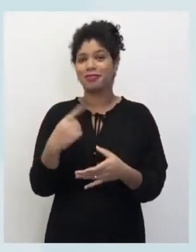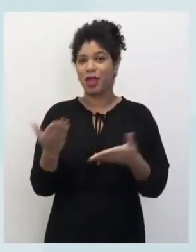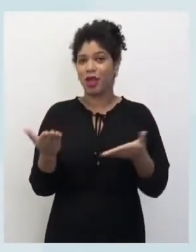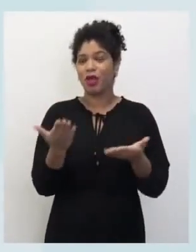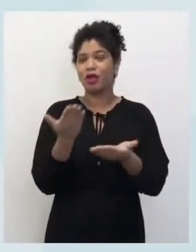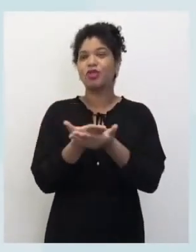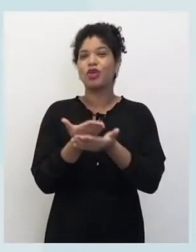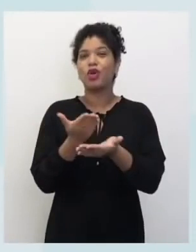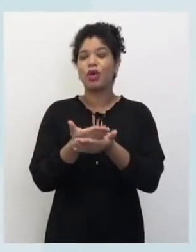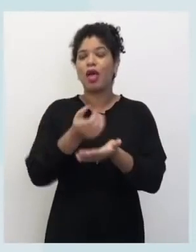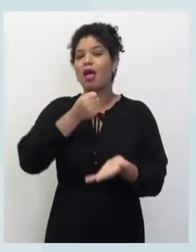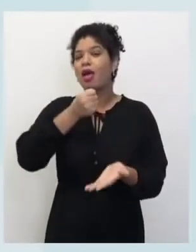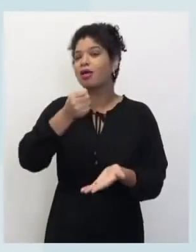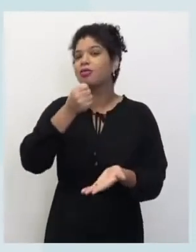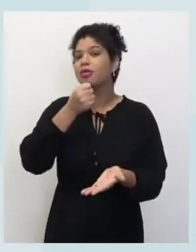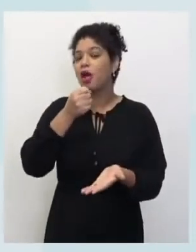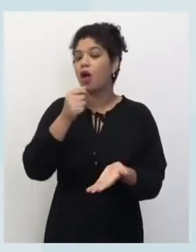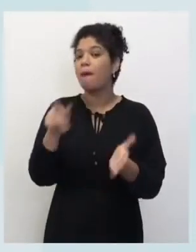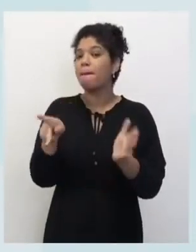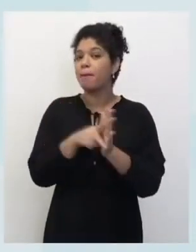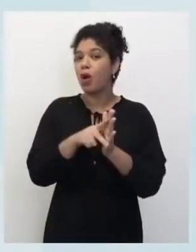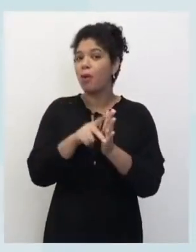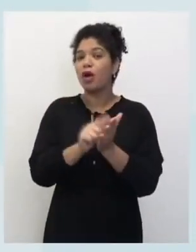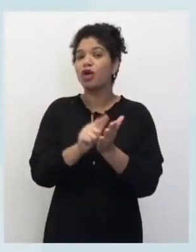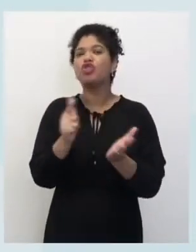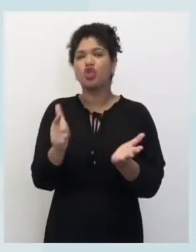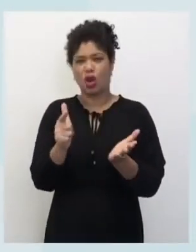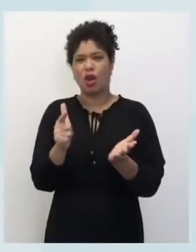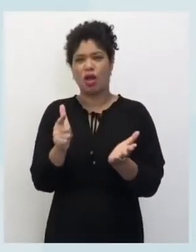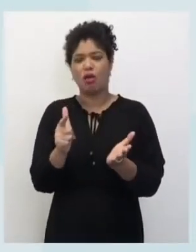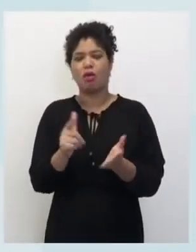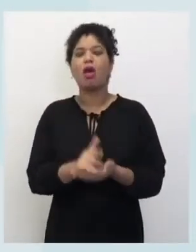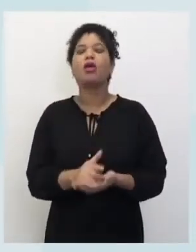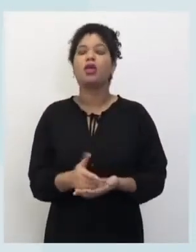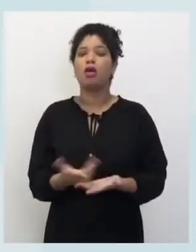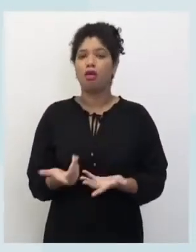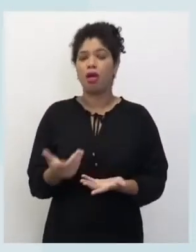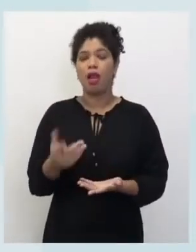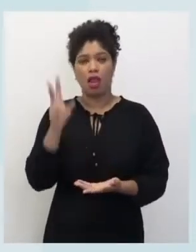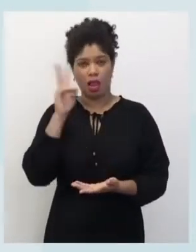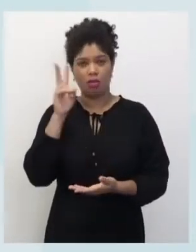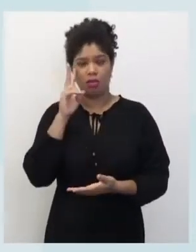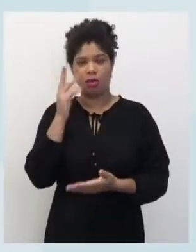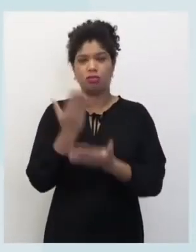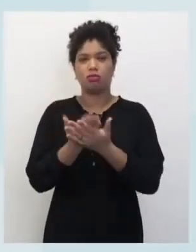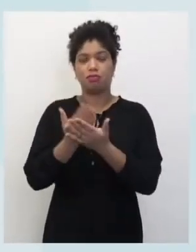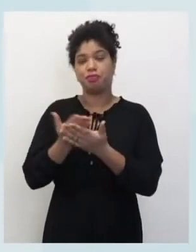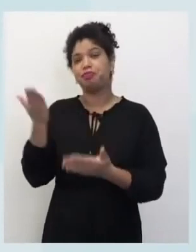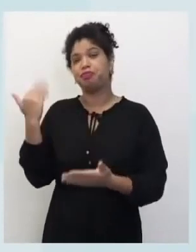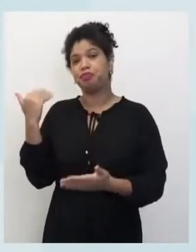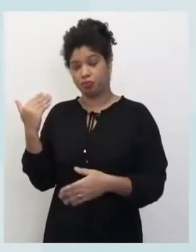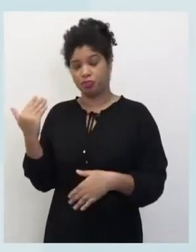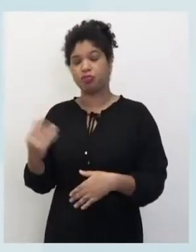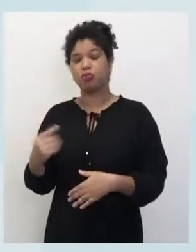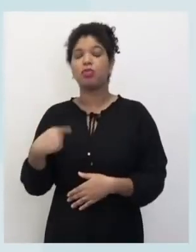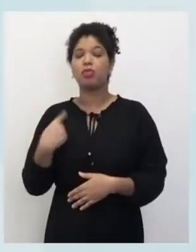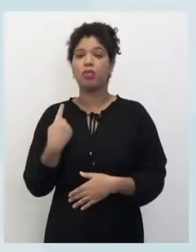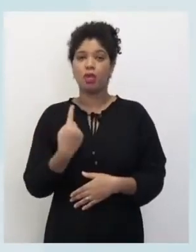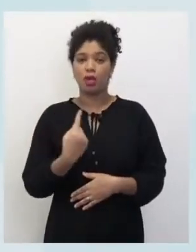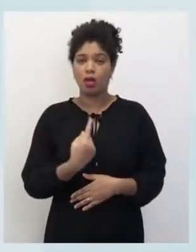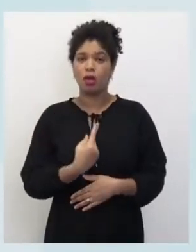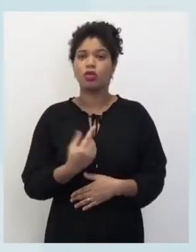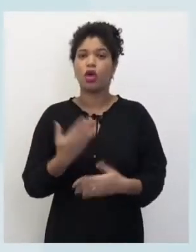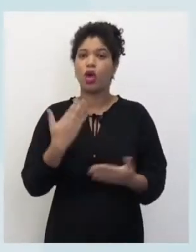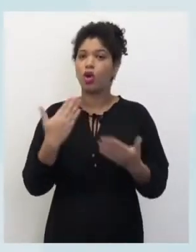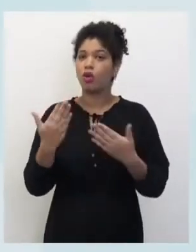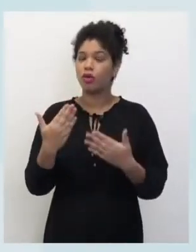textual entrevista jornalística, tá? Então, professor, na aula passada, eu conversei com os alunos e mencionei que existem vários